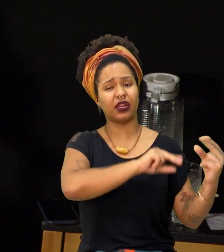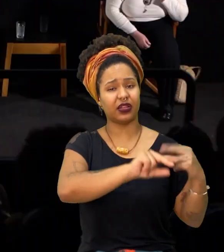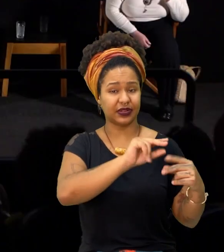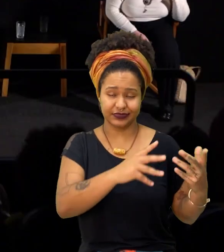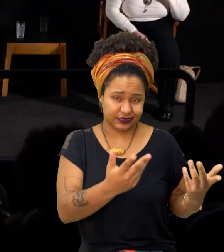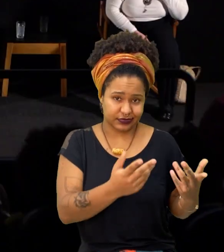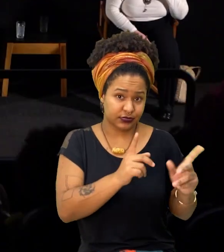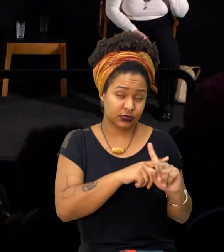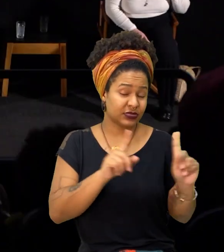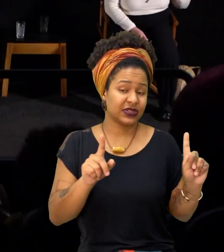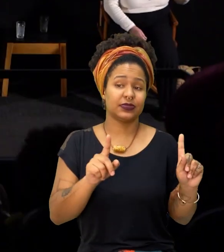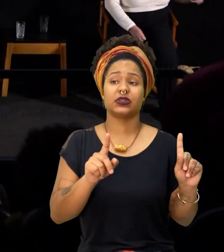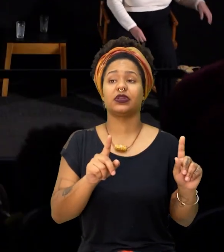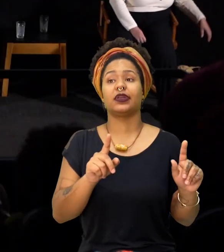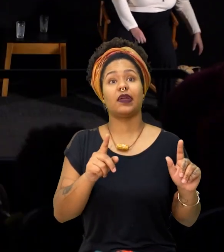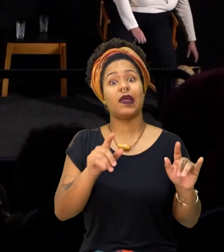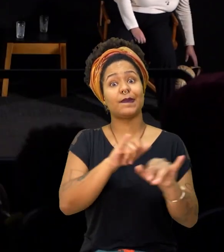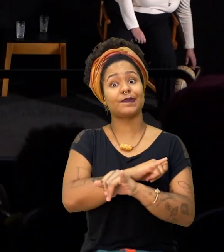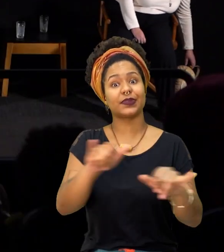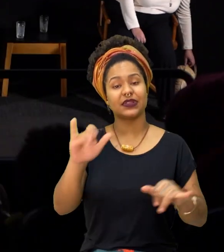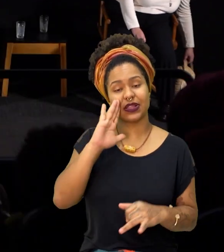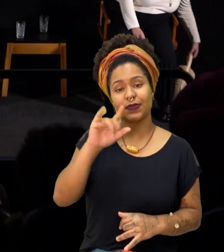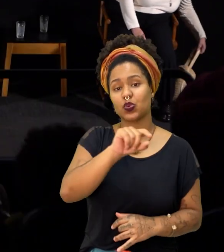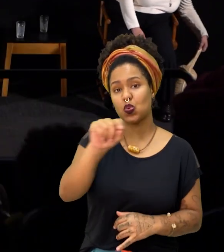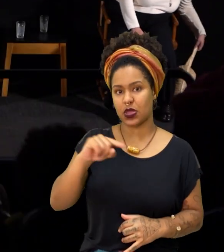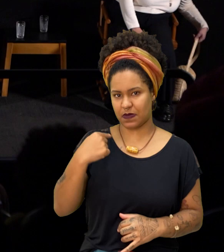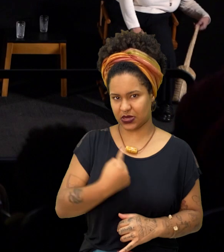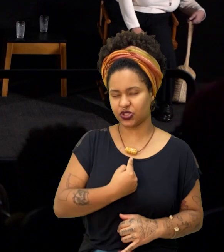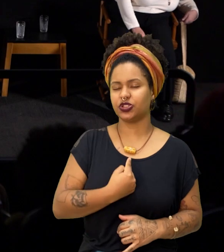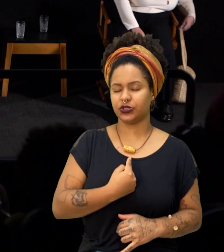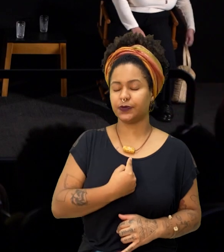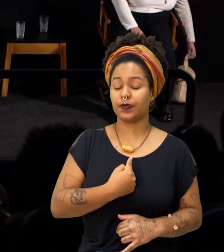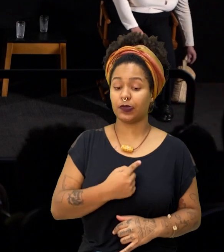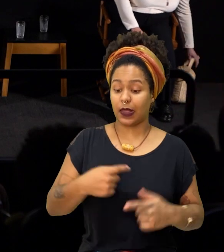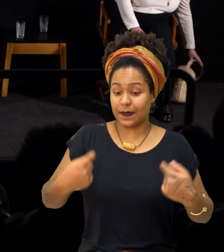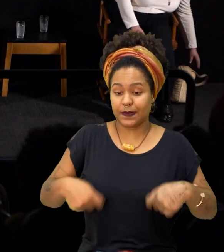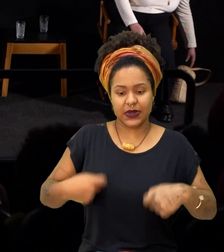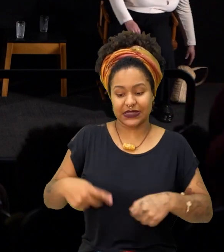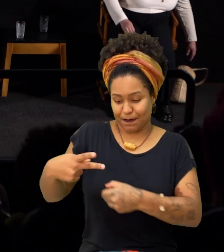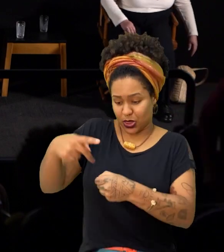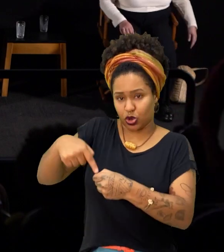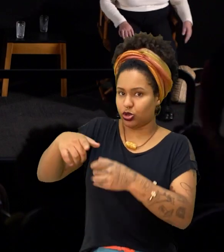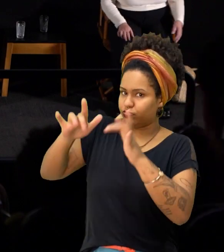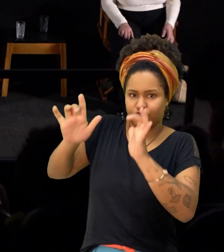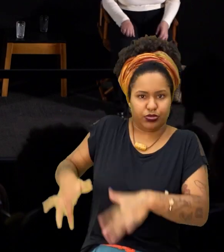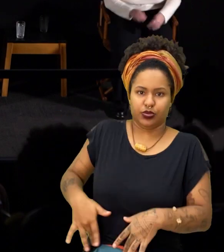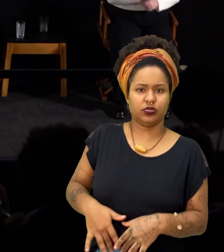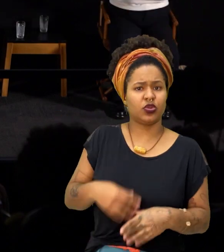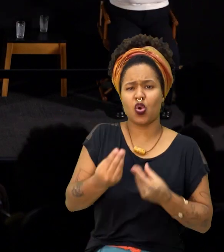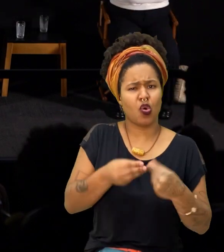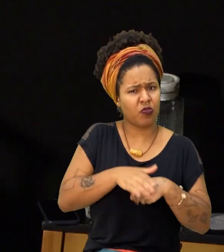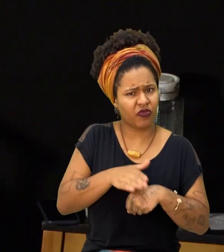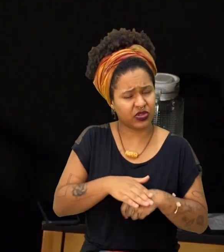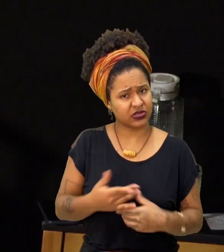Mas eu acho que a mensagem principal para a gente é a seguinte: nós temos que sair fora do petróleo. Como é que nós vamos fazer? Nós temos uma